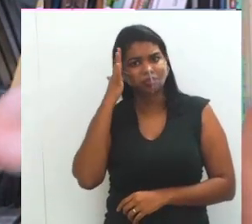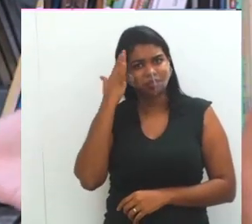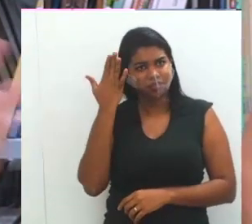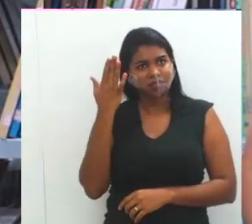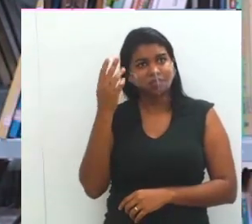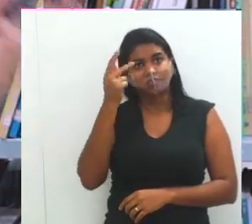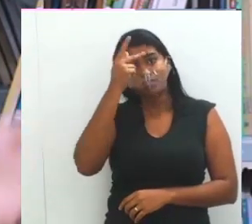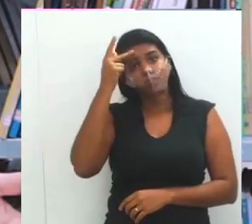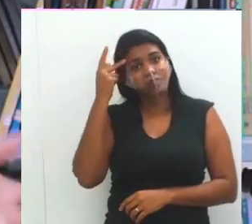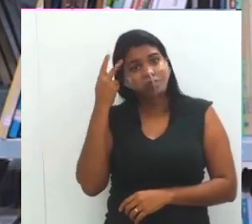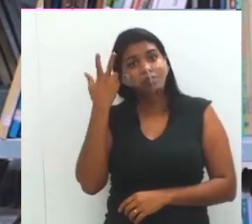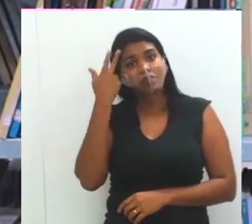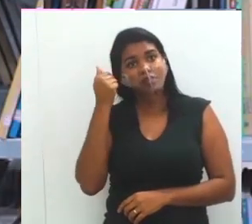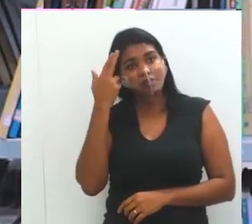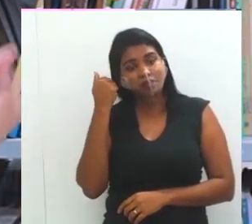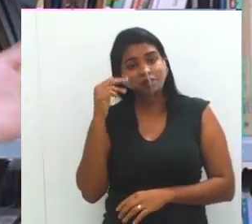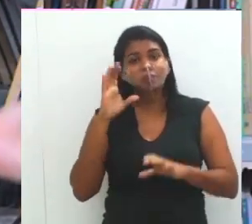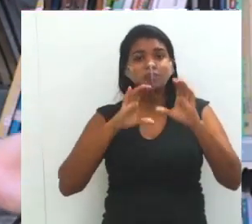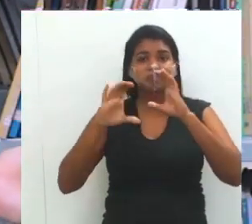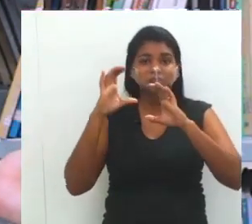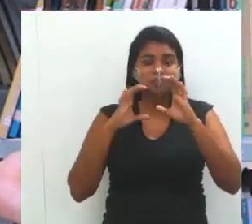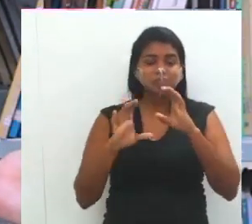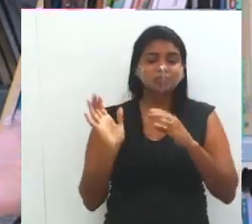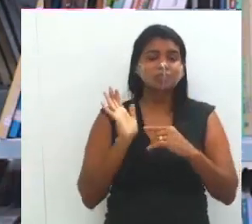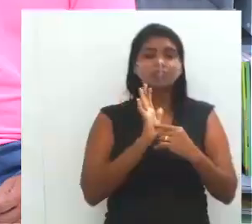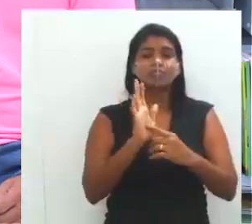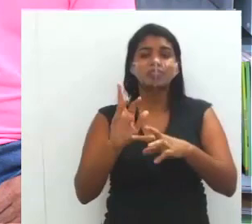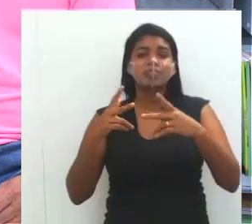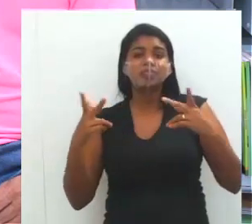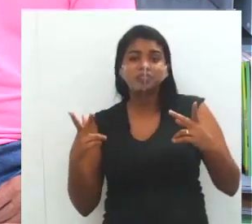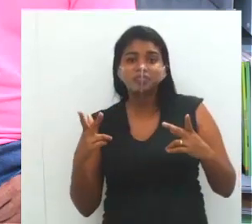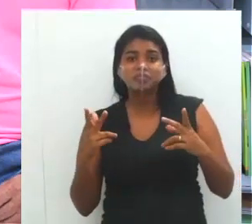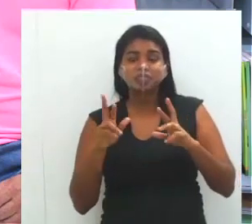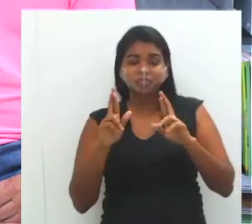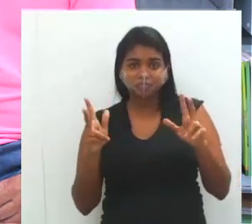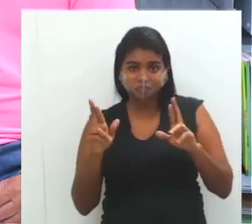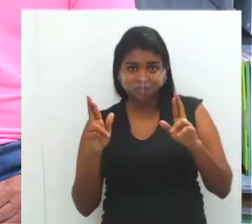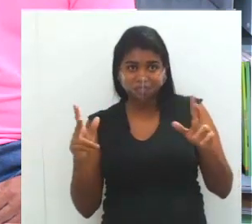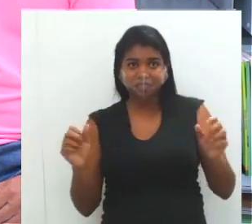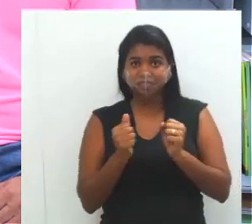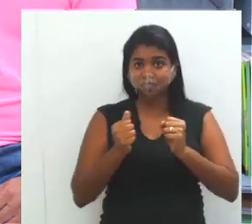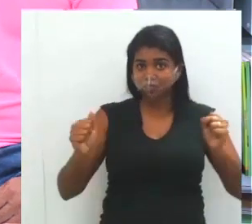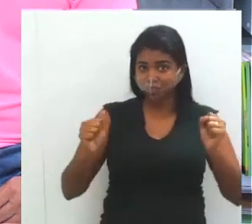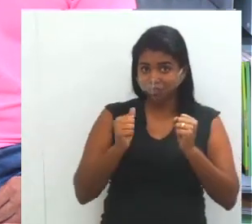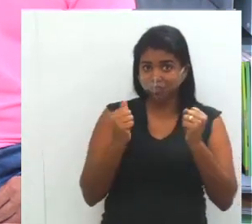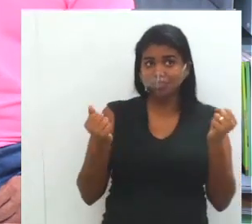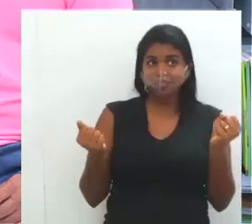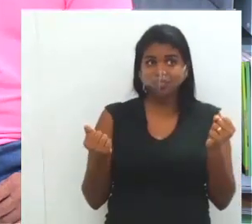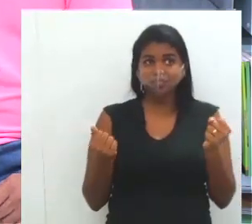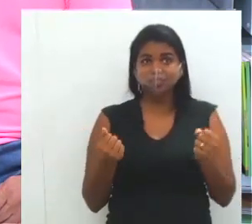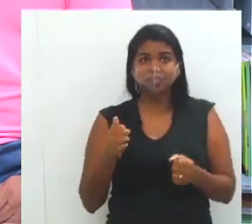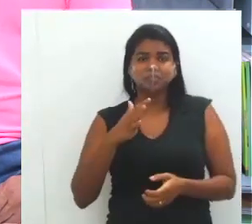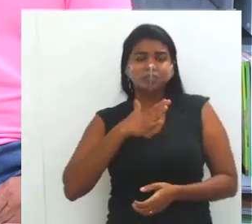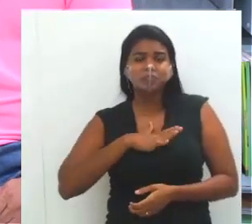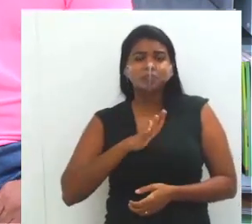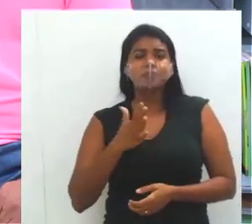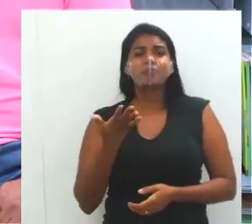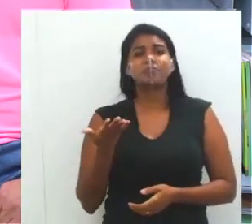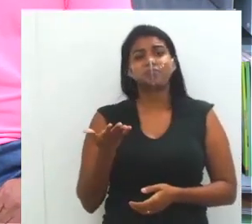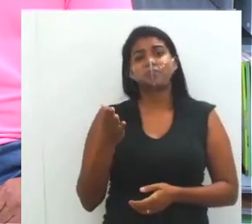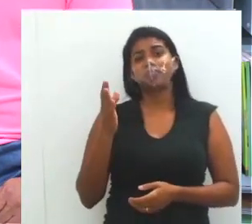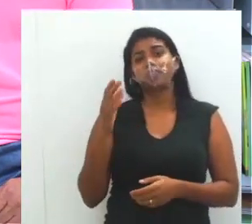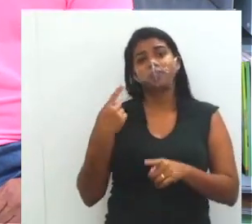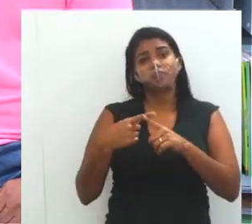era um Luiz Gonzaga que cantava e cantava os ritmos que a elite, por assim dizer, gostava de dançar nos clubes, que era o